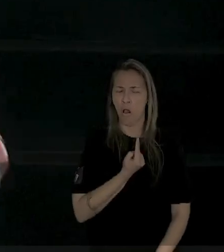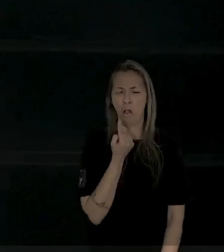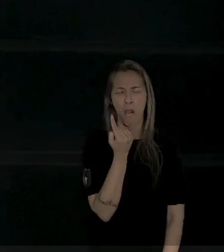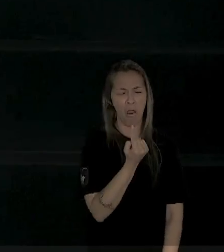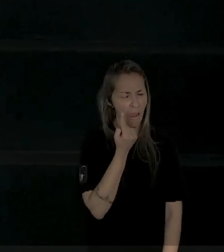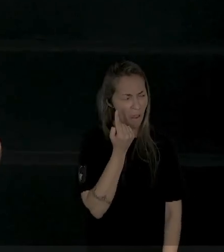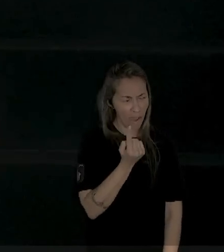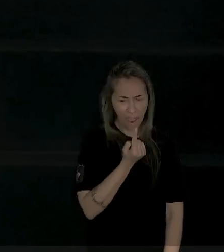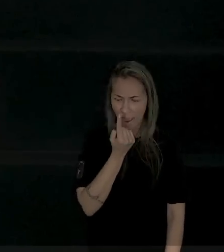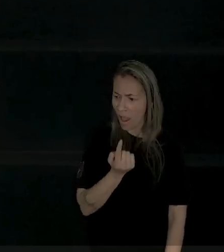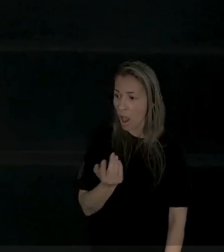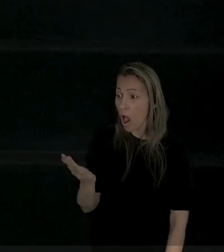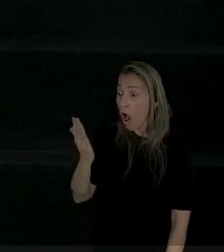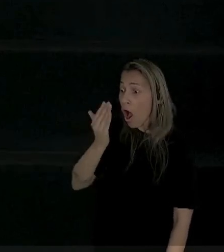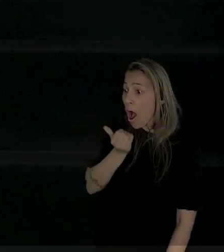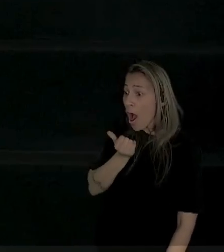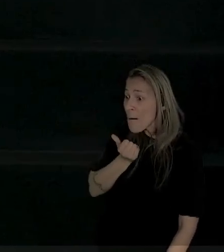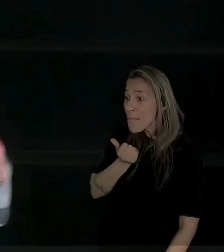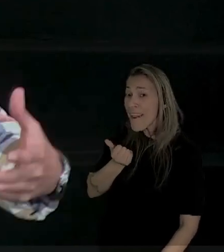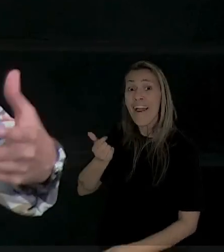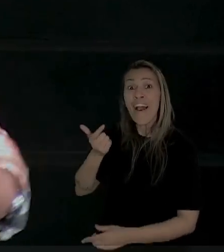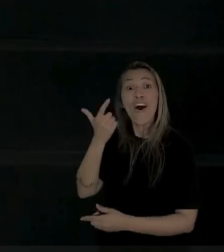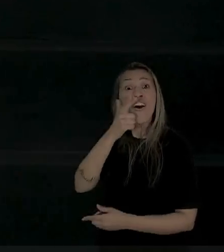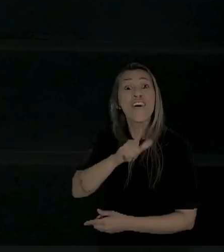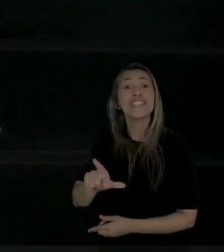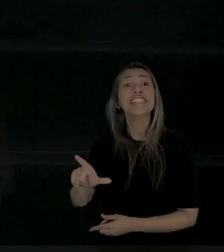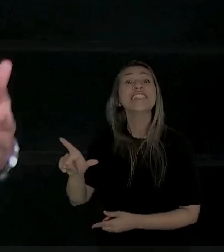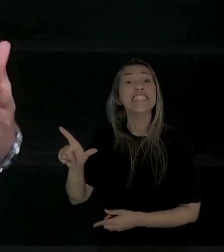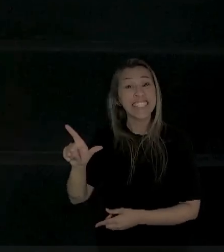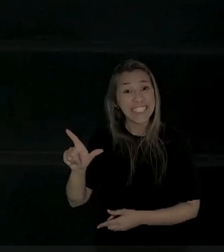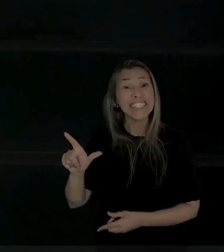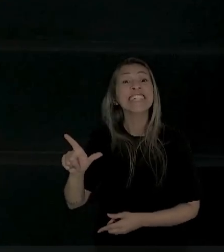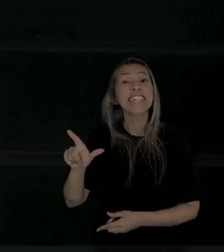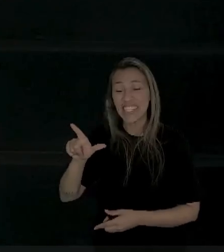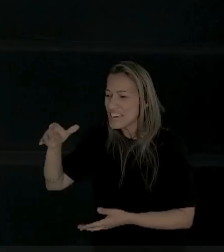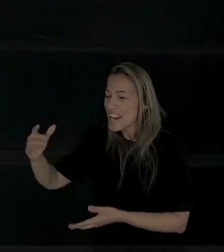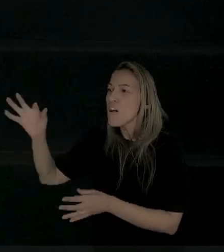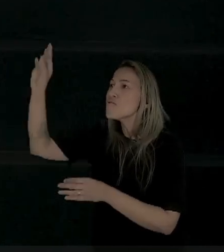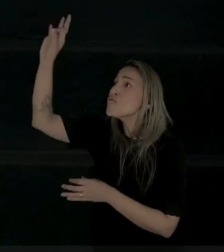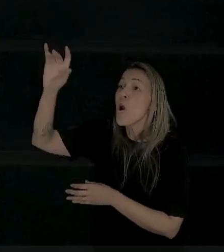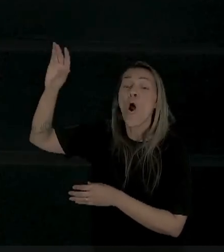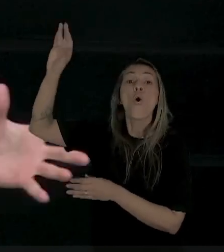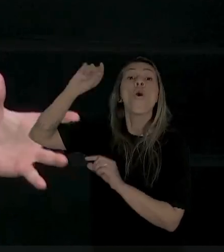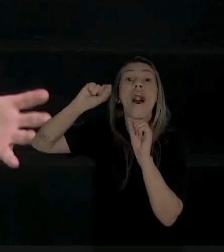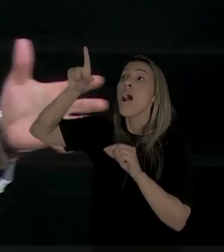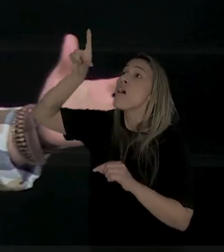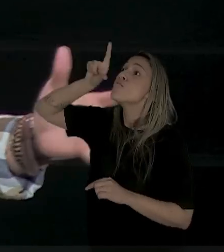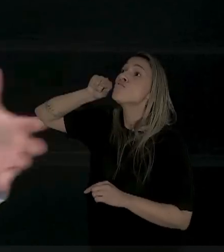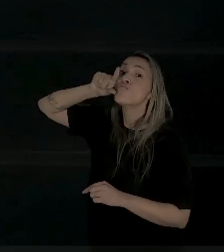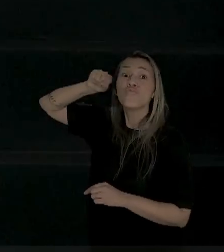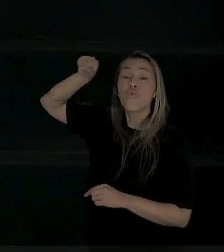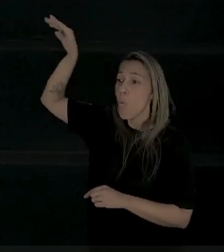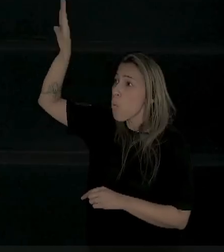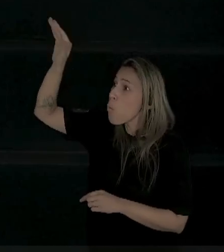carne fresca da boca de um corvo. Desde o Monte Carmelo, quando ele enfrenta 850